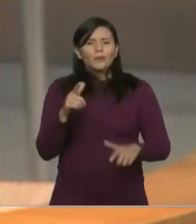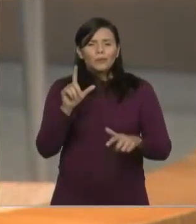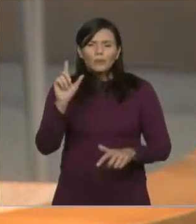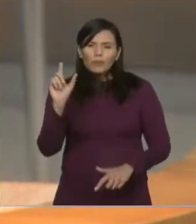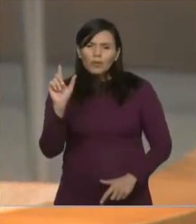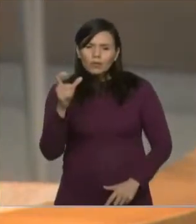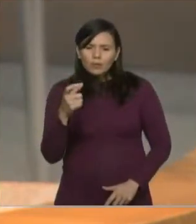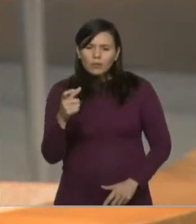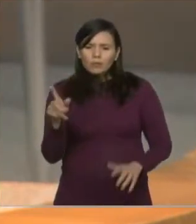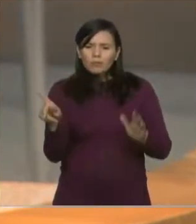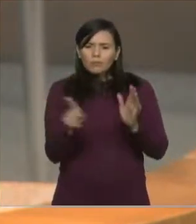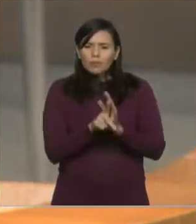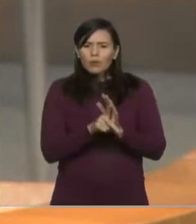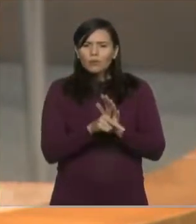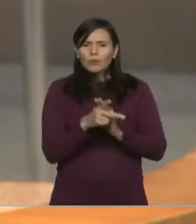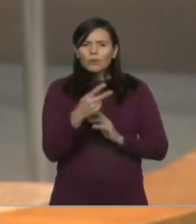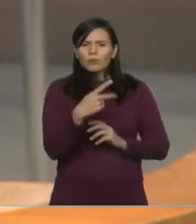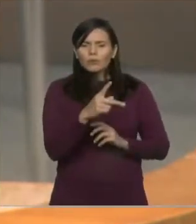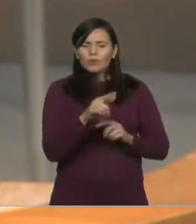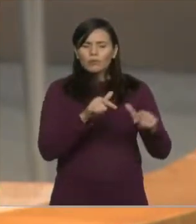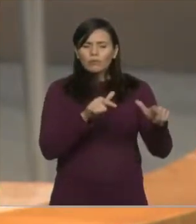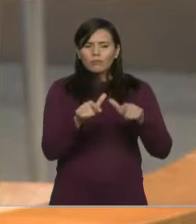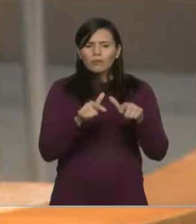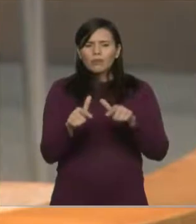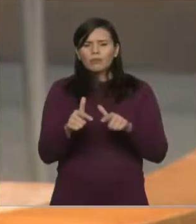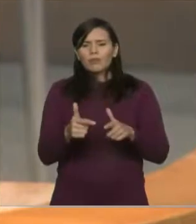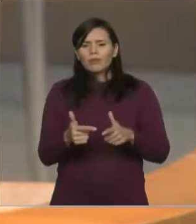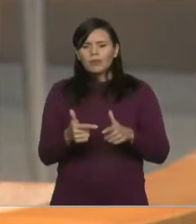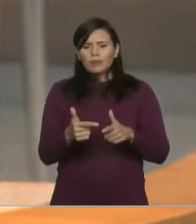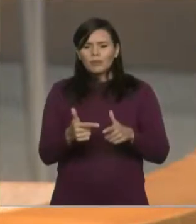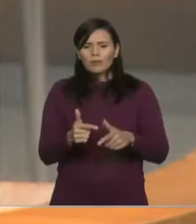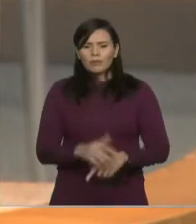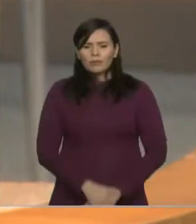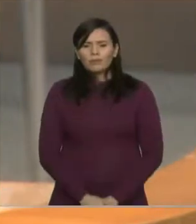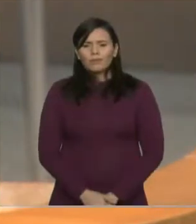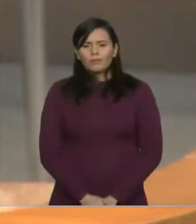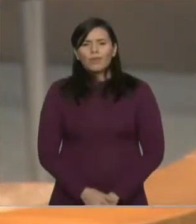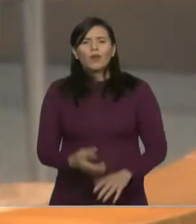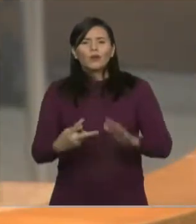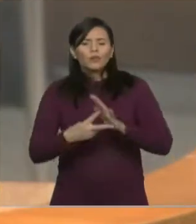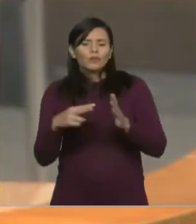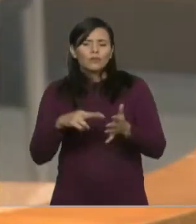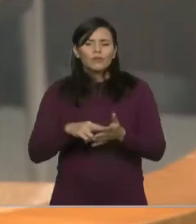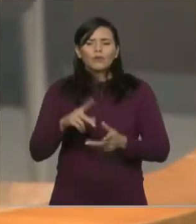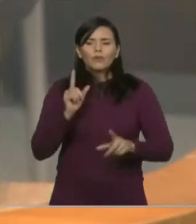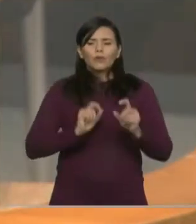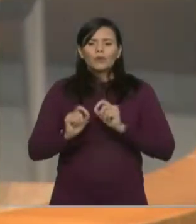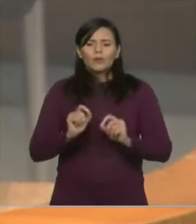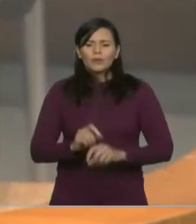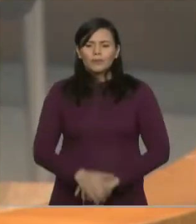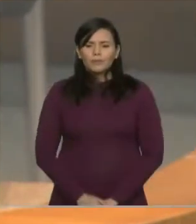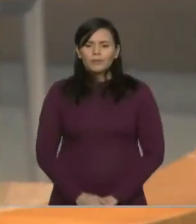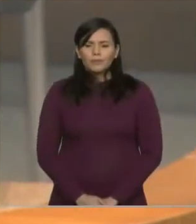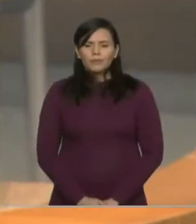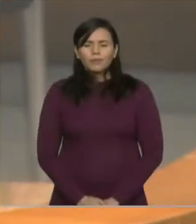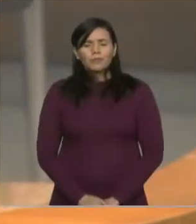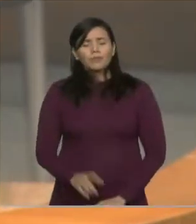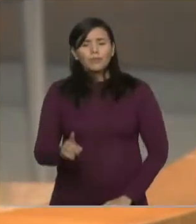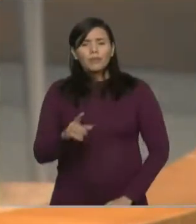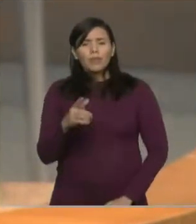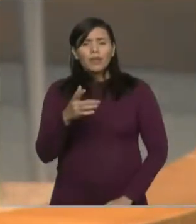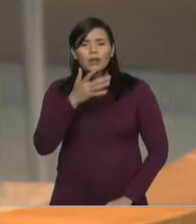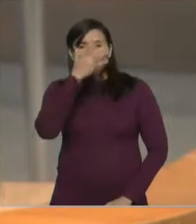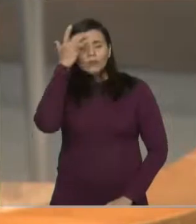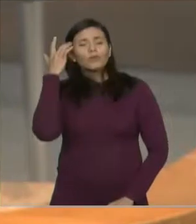utilizar essas unidades de atendimento. Receberão, no conforto do seu ambiente de trabalho, na sua casa, o cartão Vale Transporte,